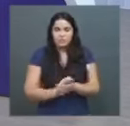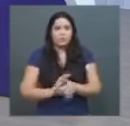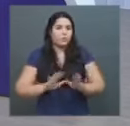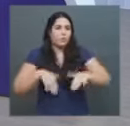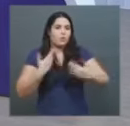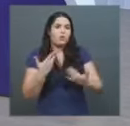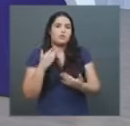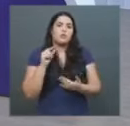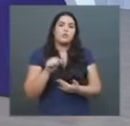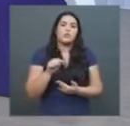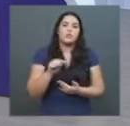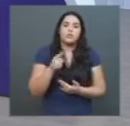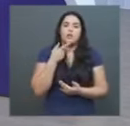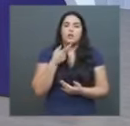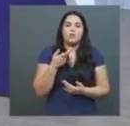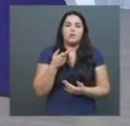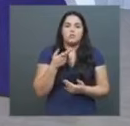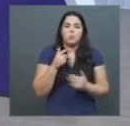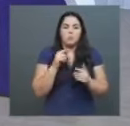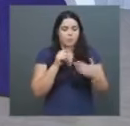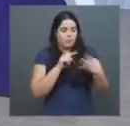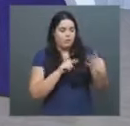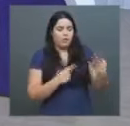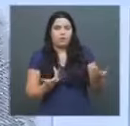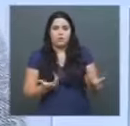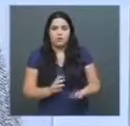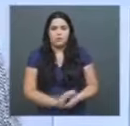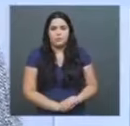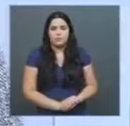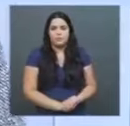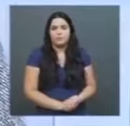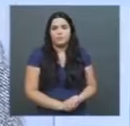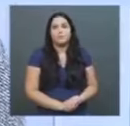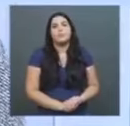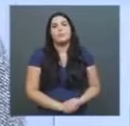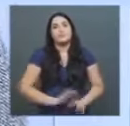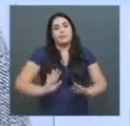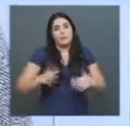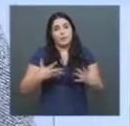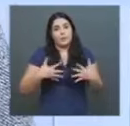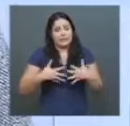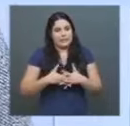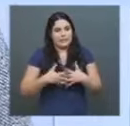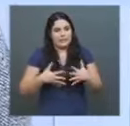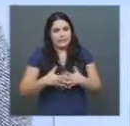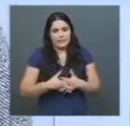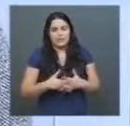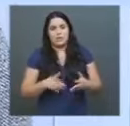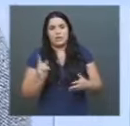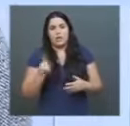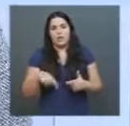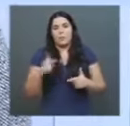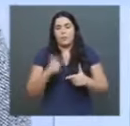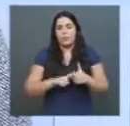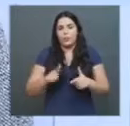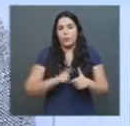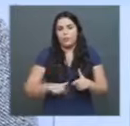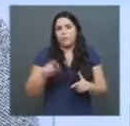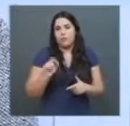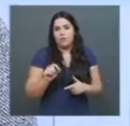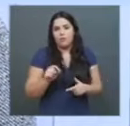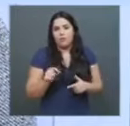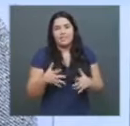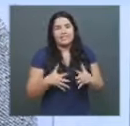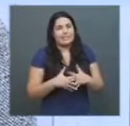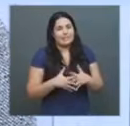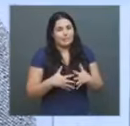você aponta para a gente poder avaliar? Bom, na verdade, é complexo, né? É um problema bastante